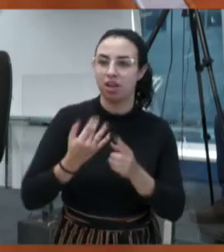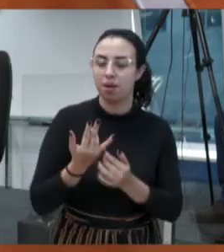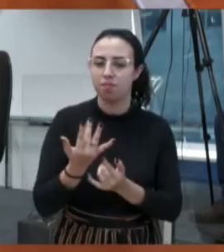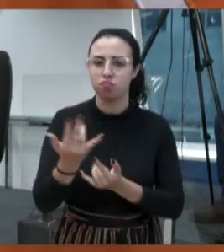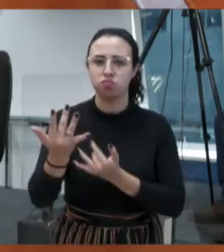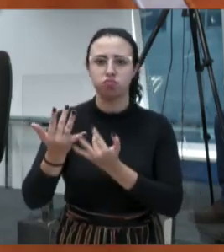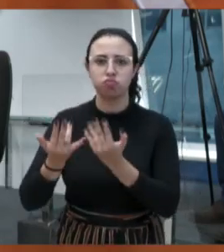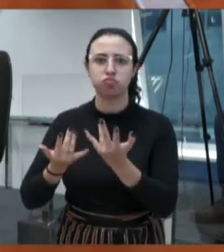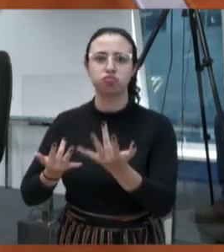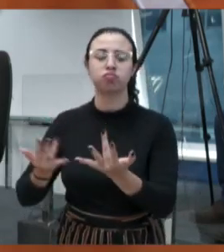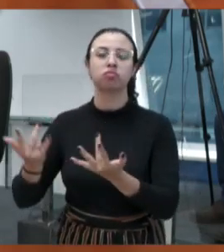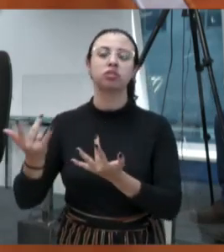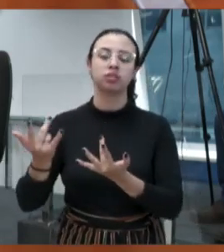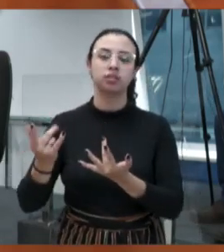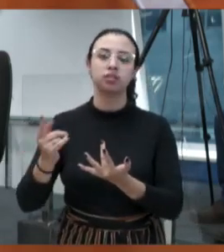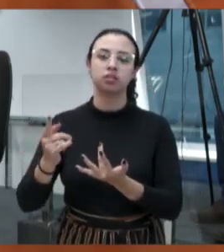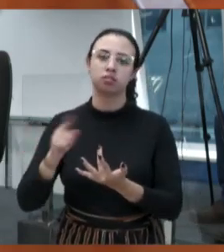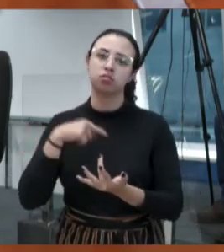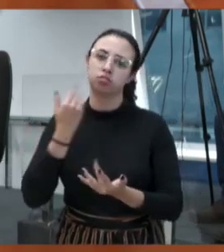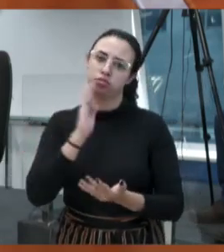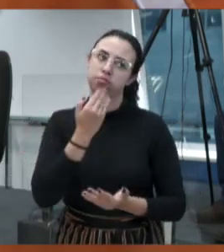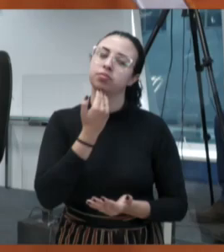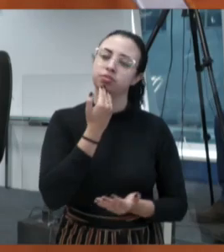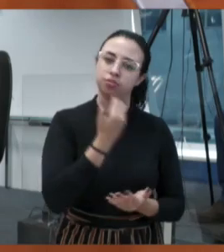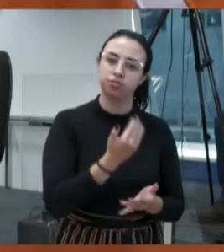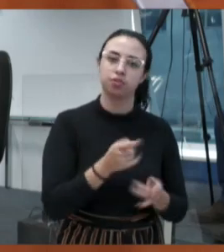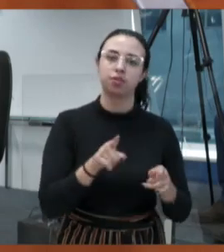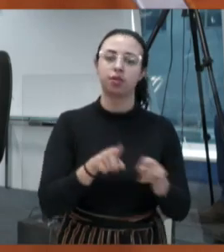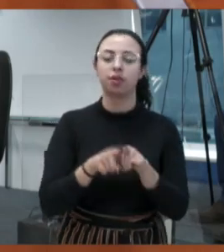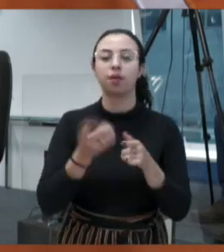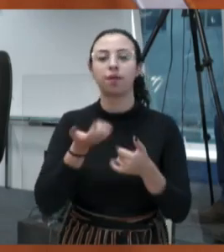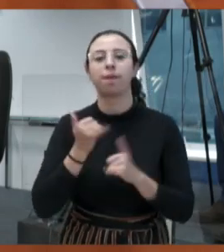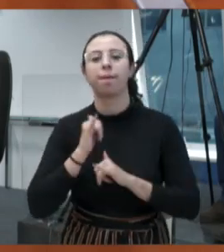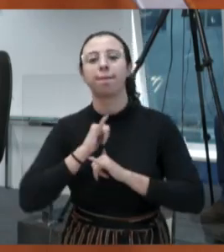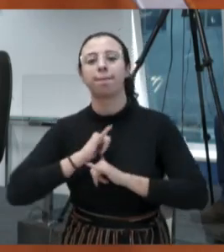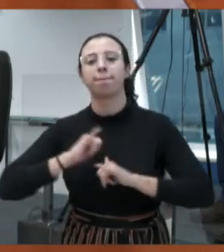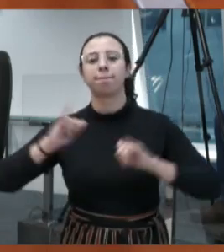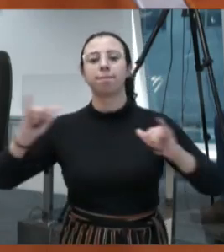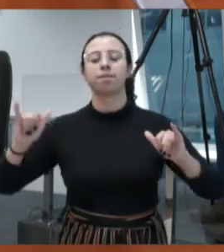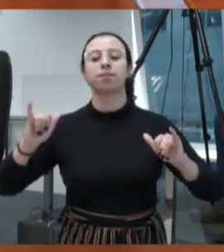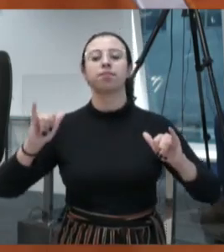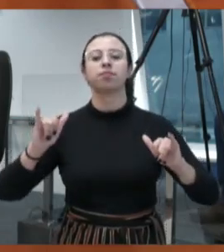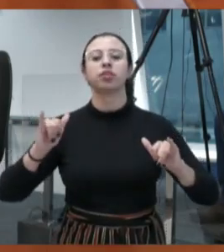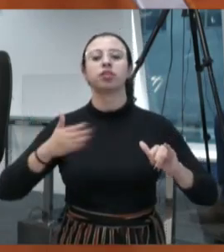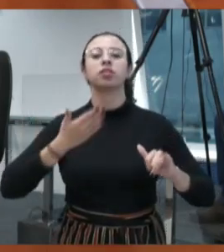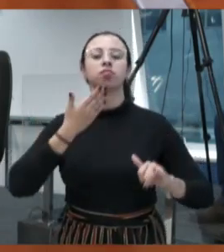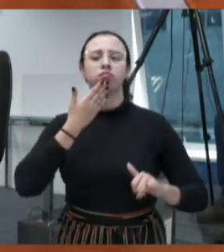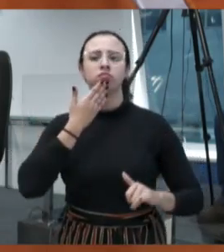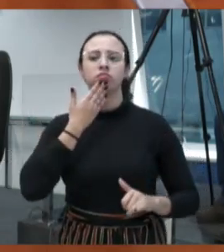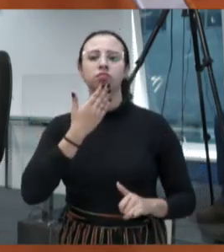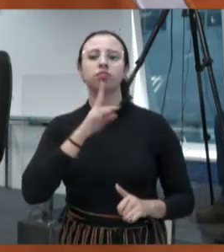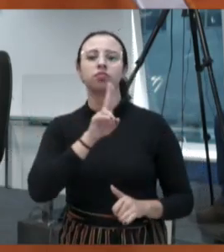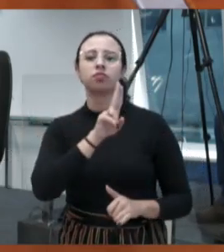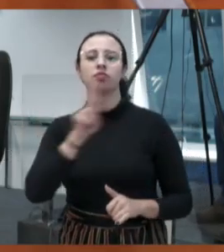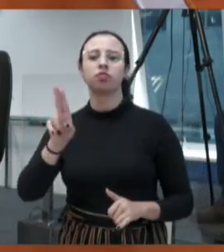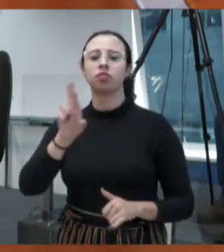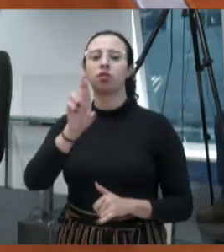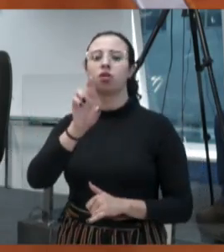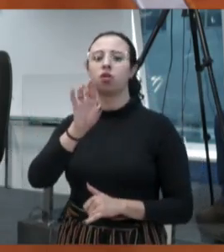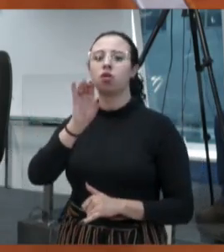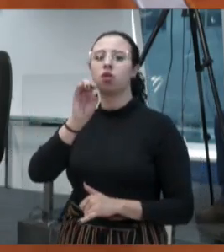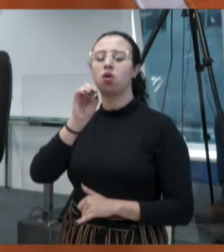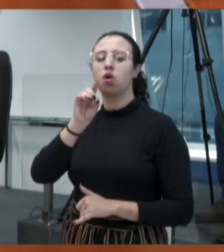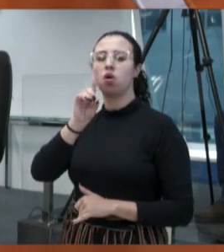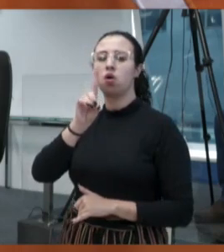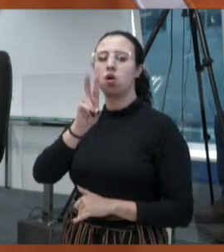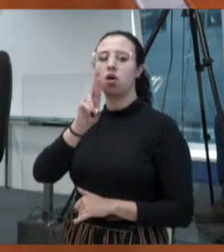Então, nós não deixamos de fazer esse pedido. Também gostaria de dizer que solicitei ao senhor Rodrigo, Censur, né,